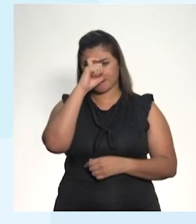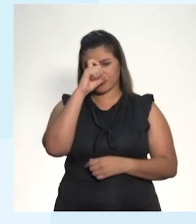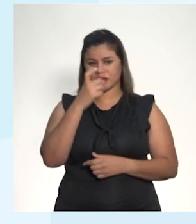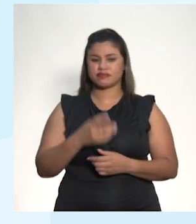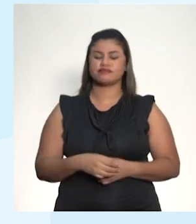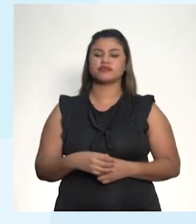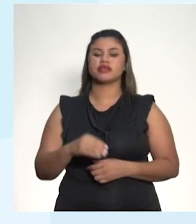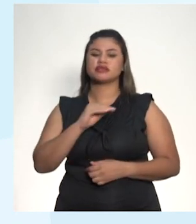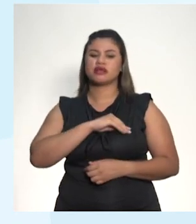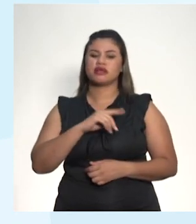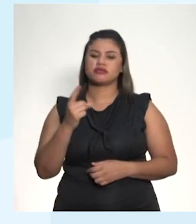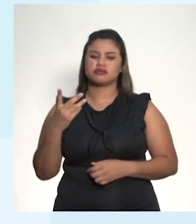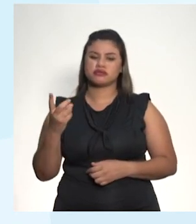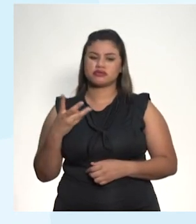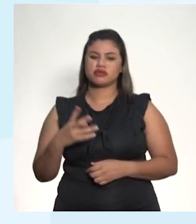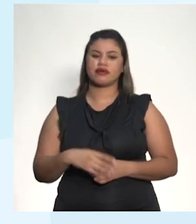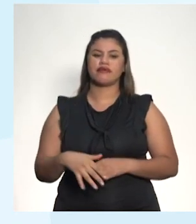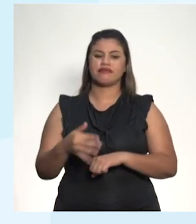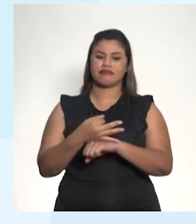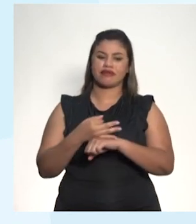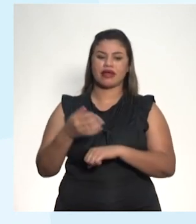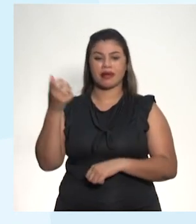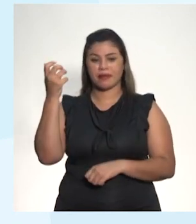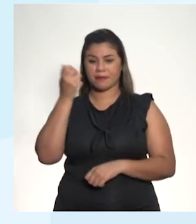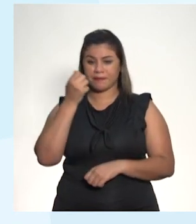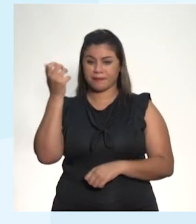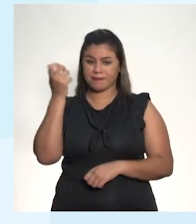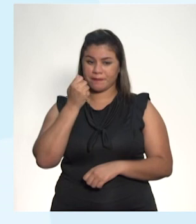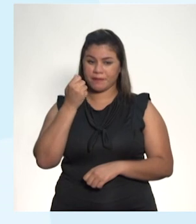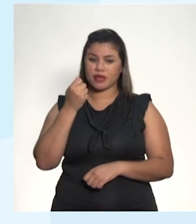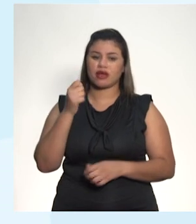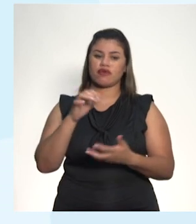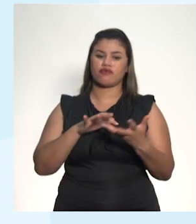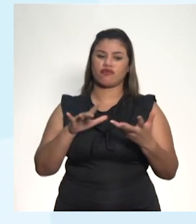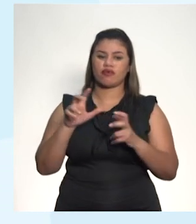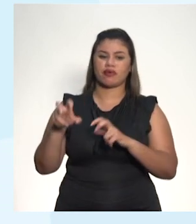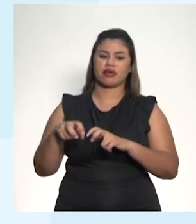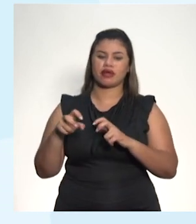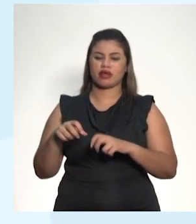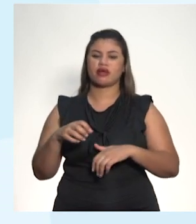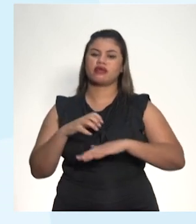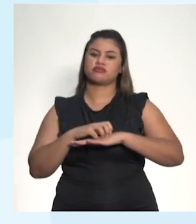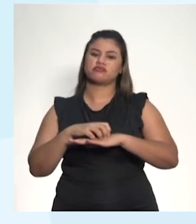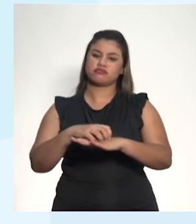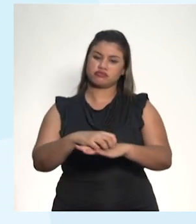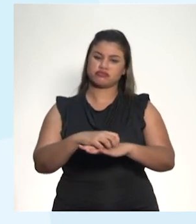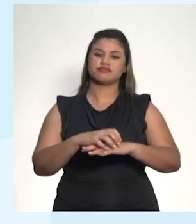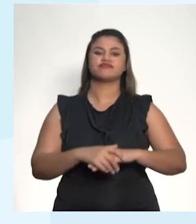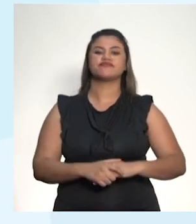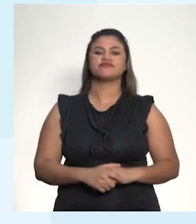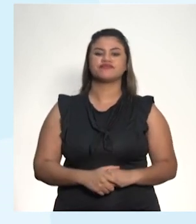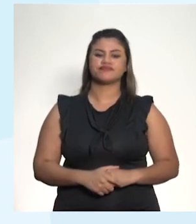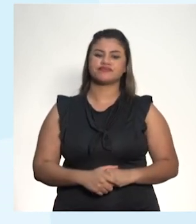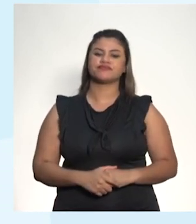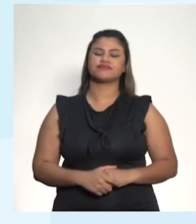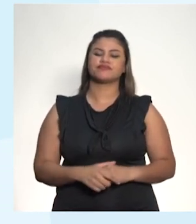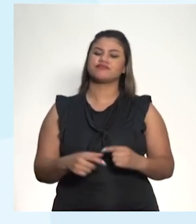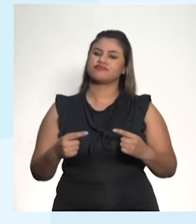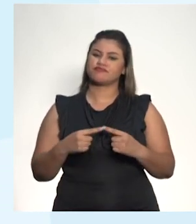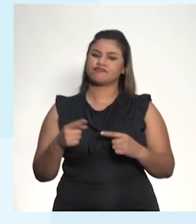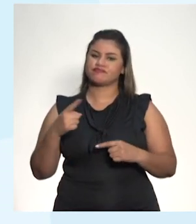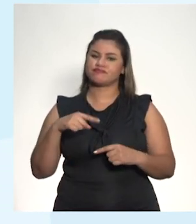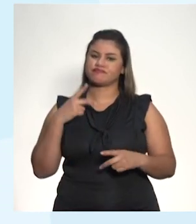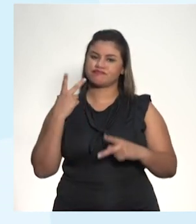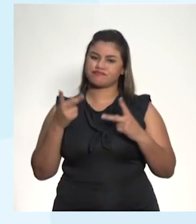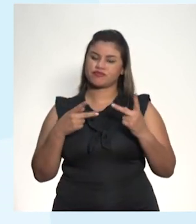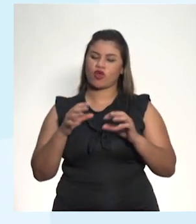O 13º salário, férias, a aposentadoria, a reforma agrária, né, o direito ao transporte, porque justamente a gente sabe que